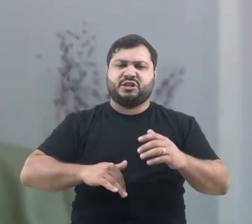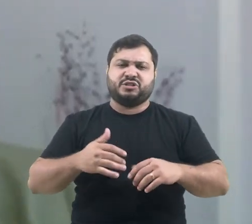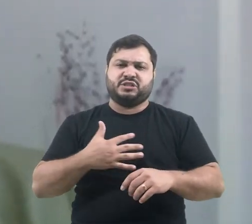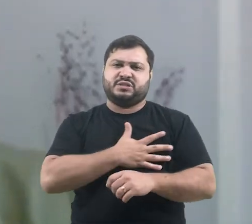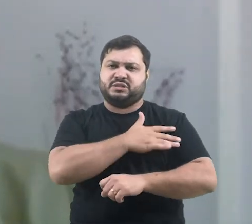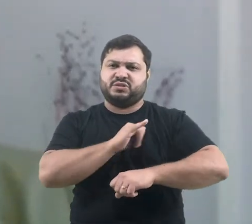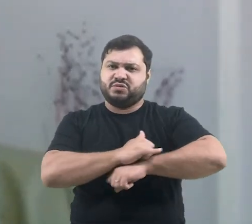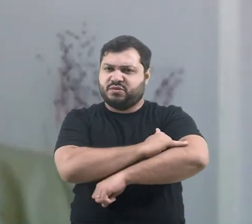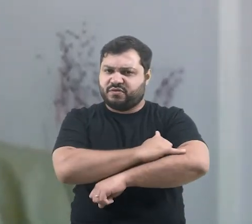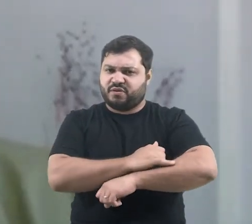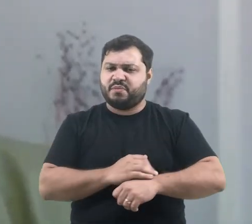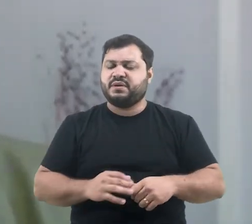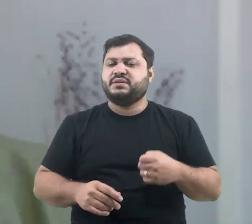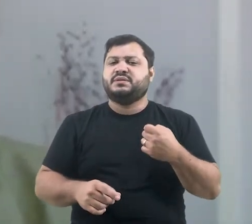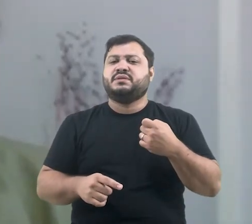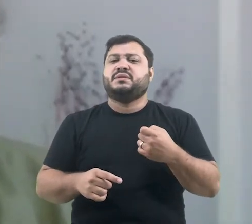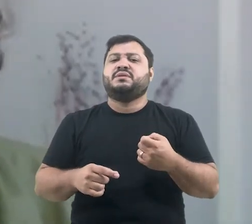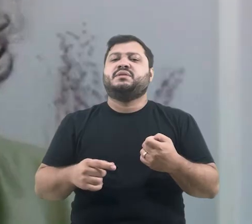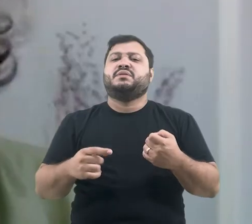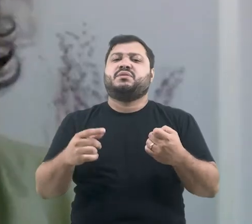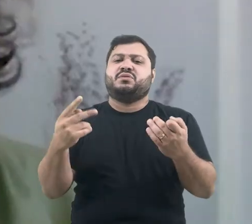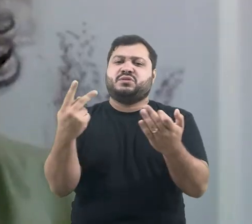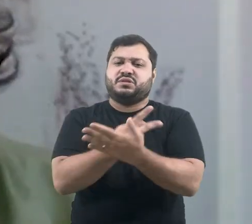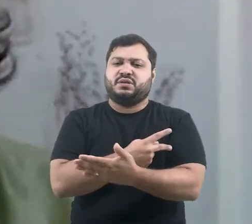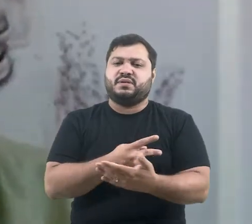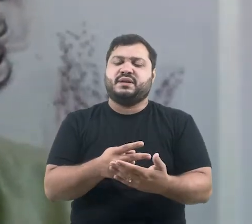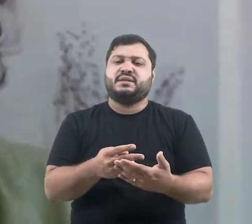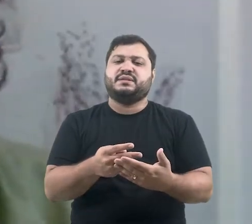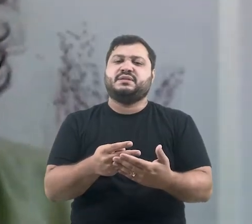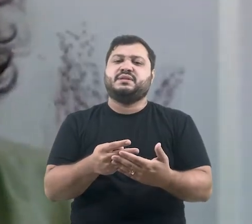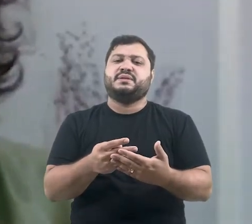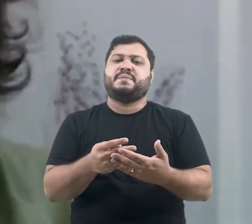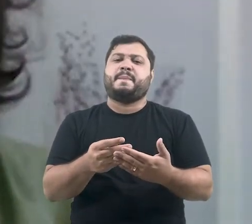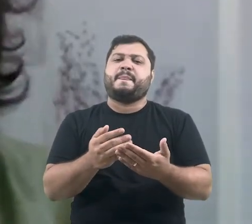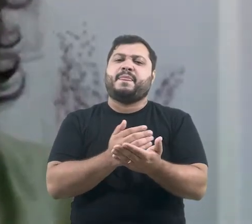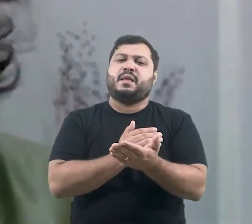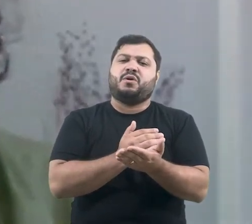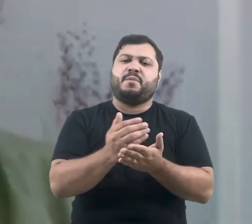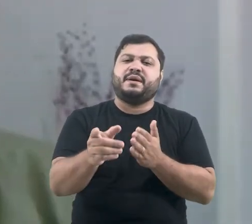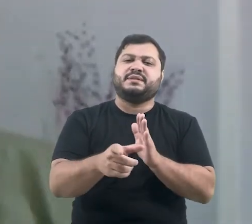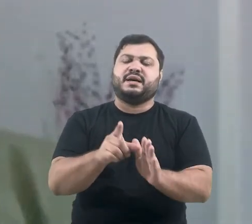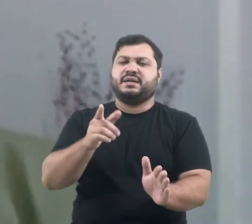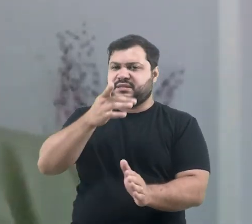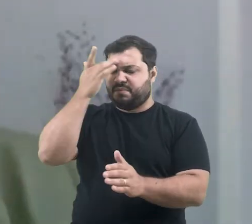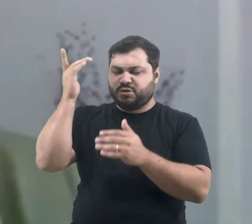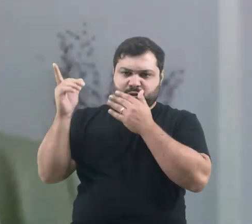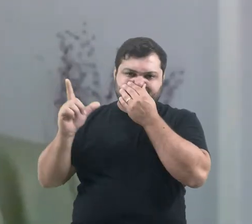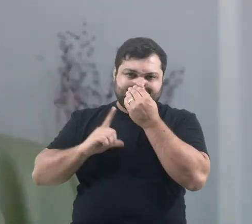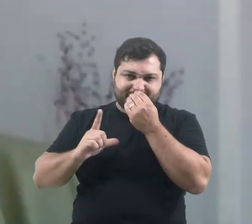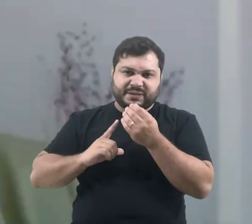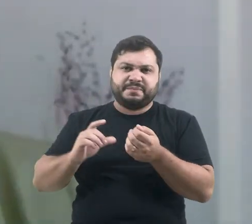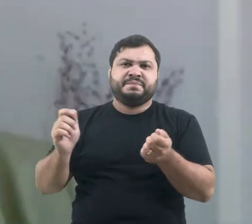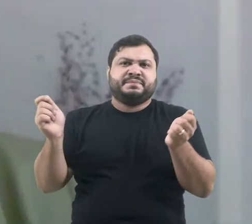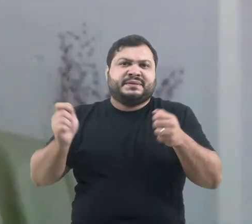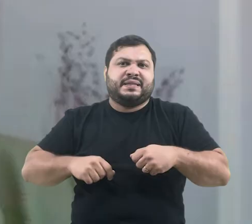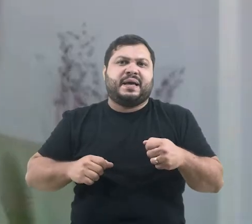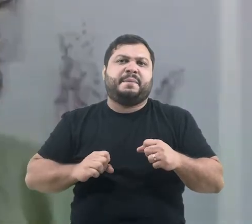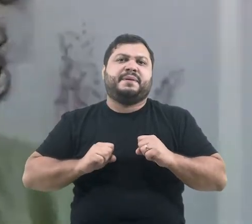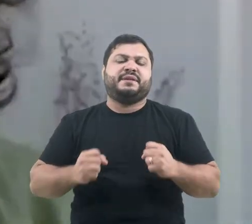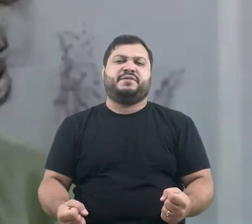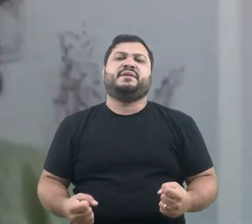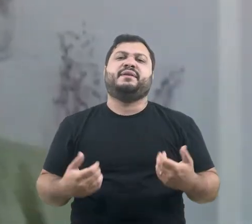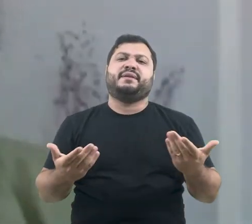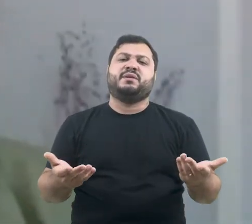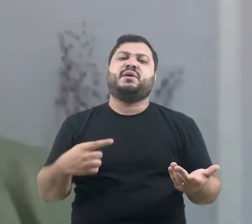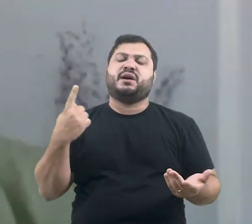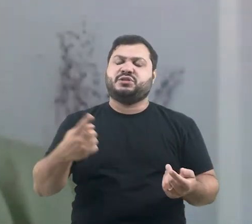práticas gordofóbicas, cujas consequências já vão iniciando desde antes dessa pessoa ter recursos para se